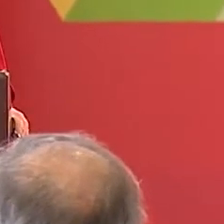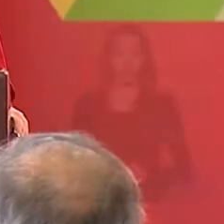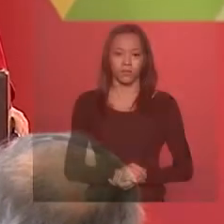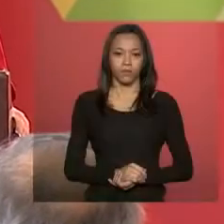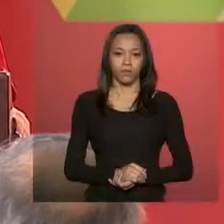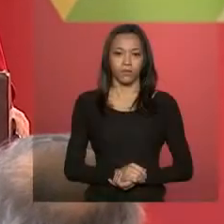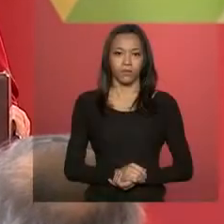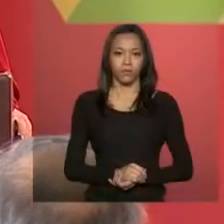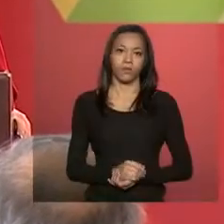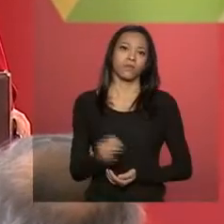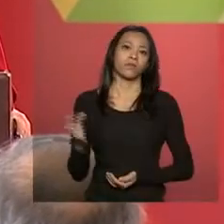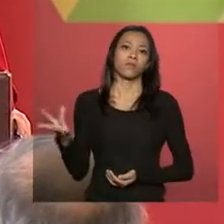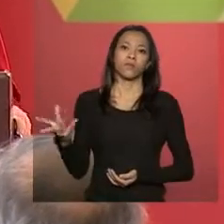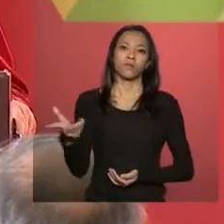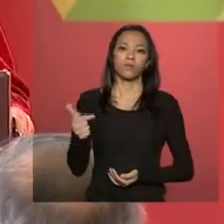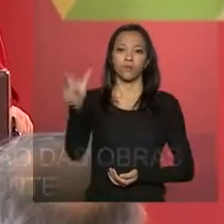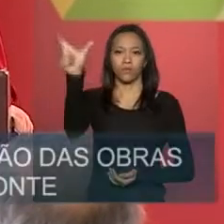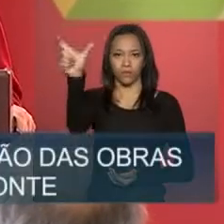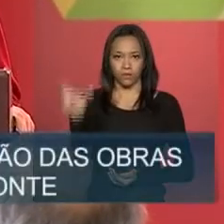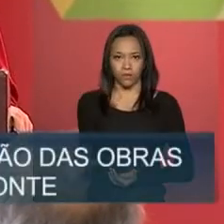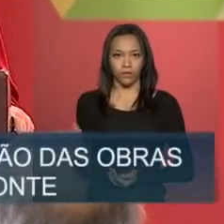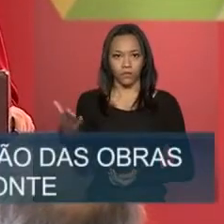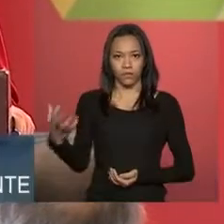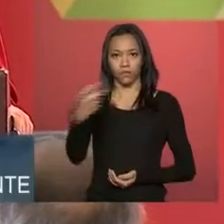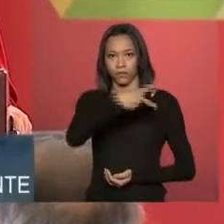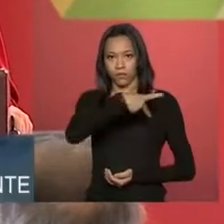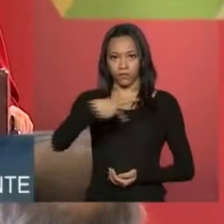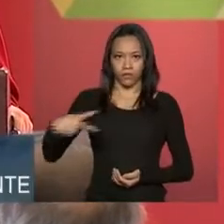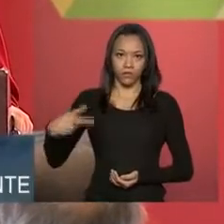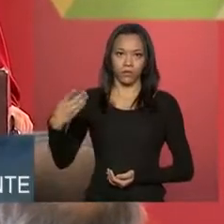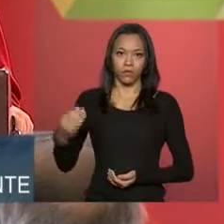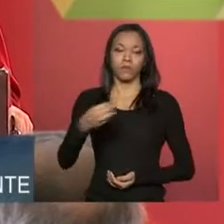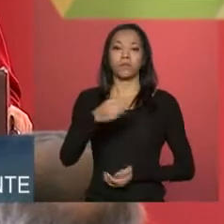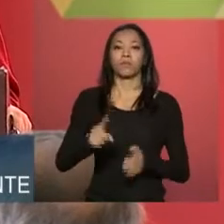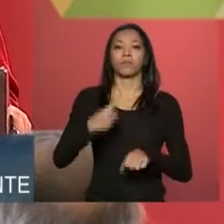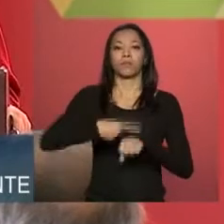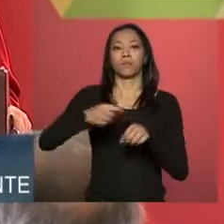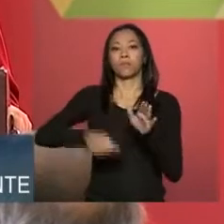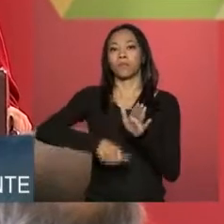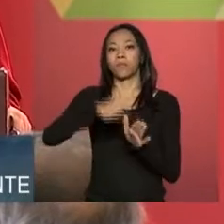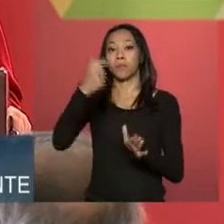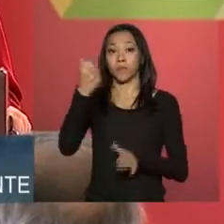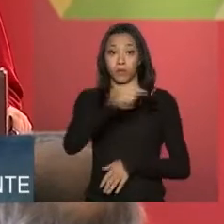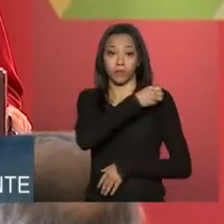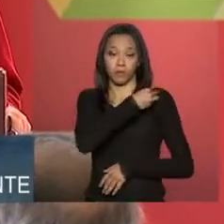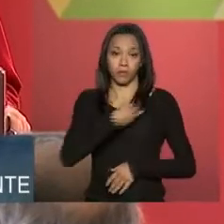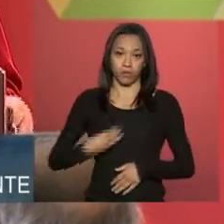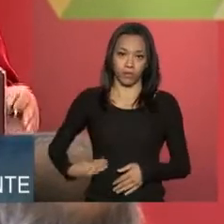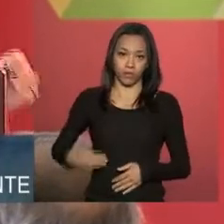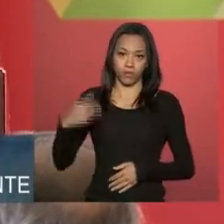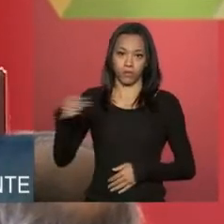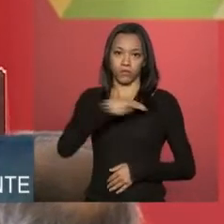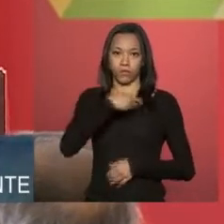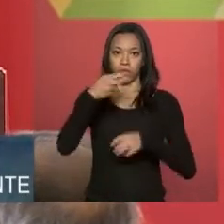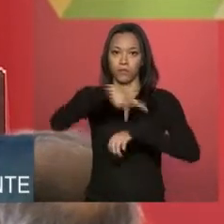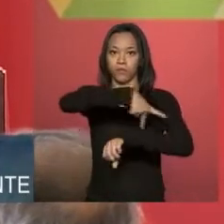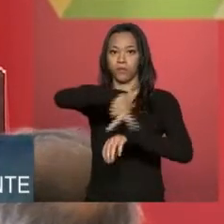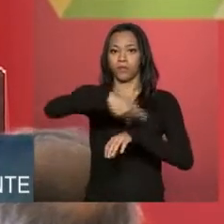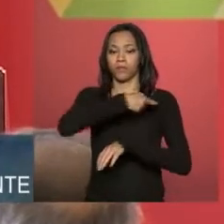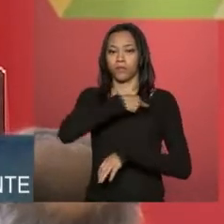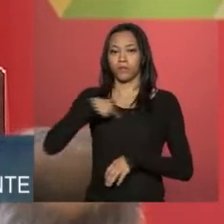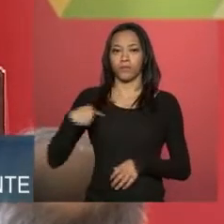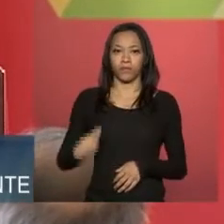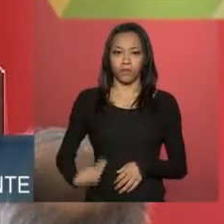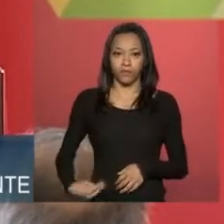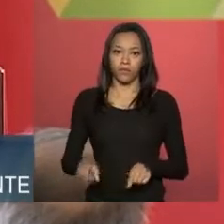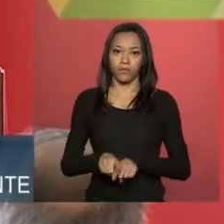Excelentíssimo senhor Li Keqiang, primeiro-ministro da República Popular da China. Senhoras e senhores